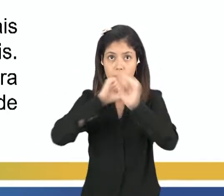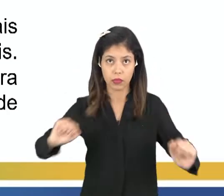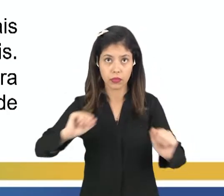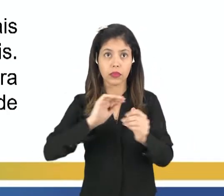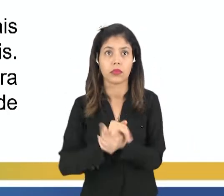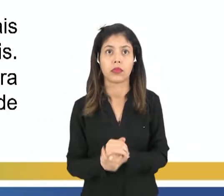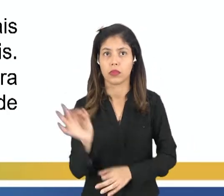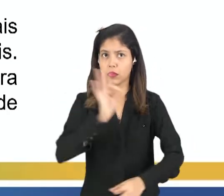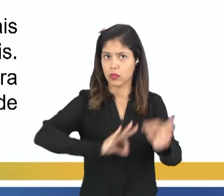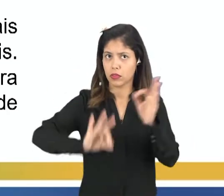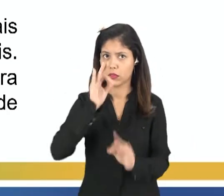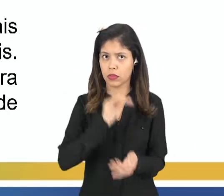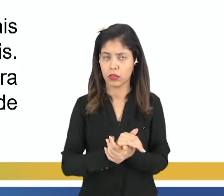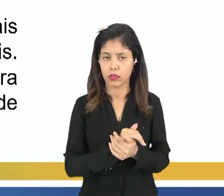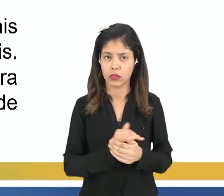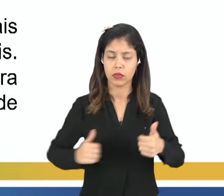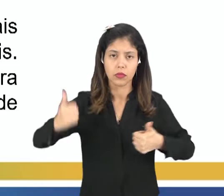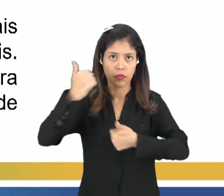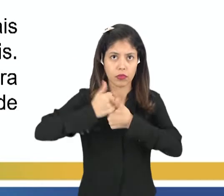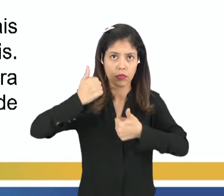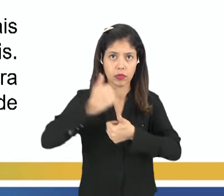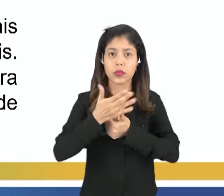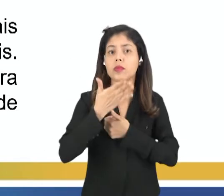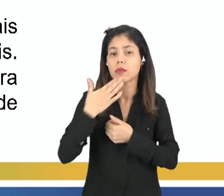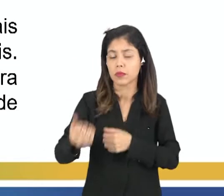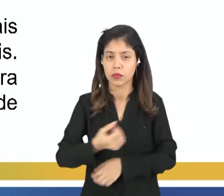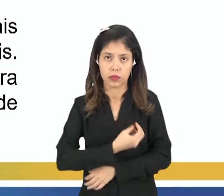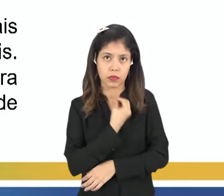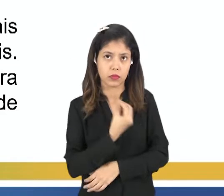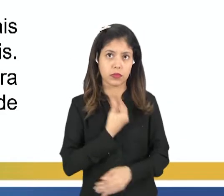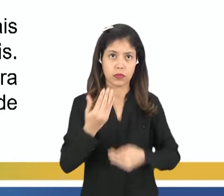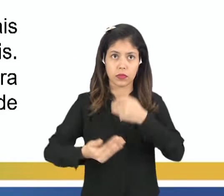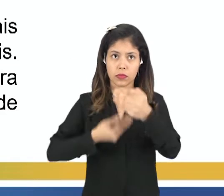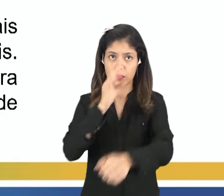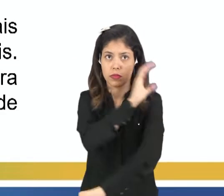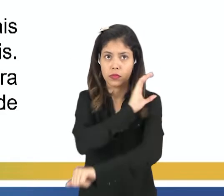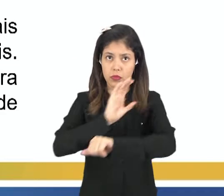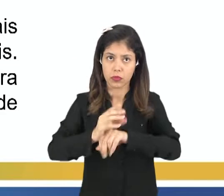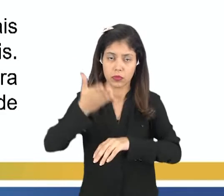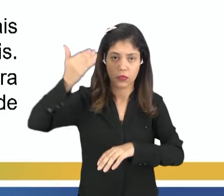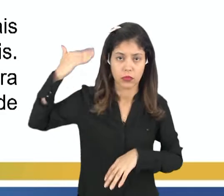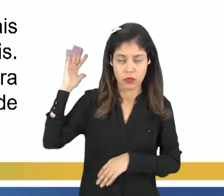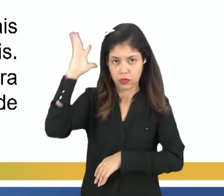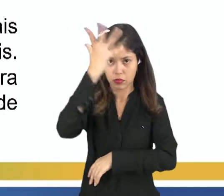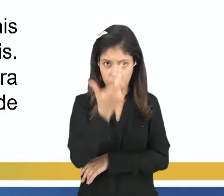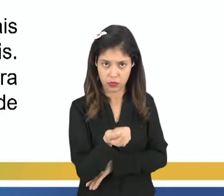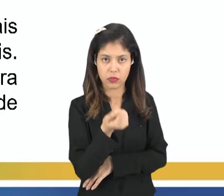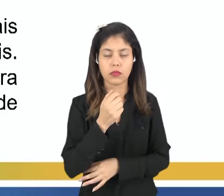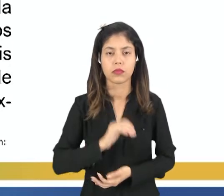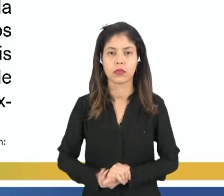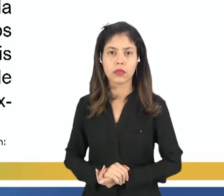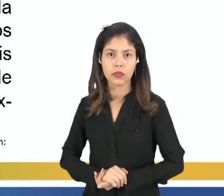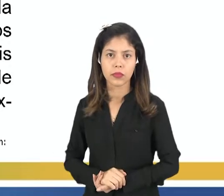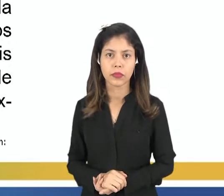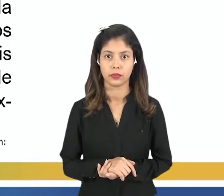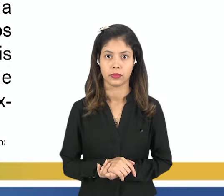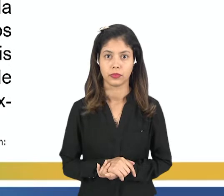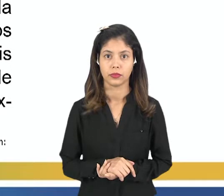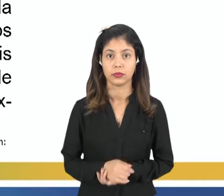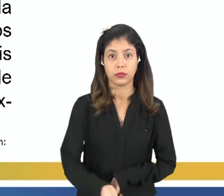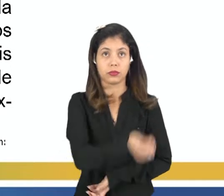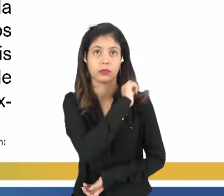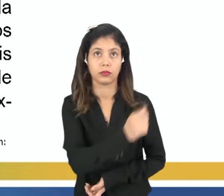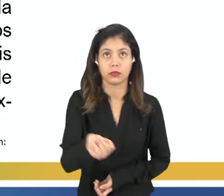se organizavam para garantir sua subsistência e a reprodução da cultura de seus ancestrais africanos.